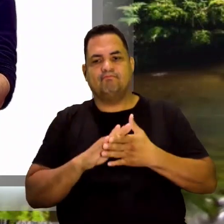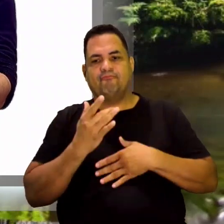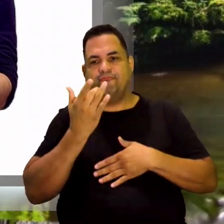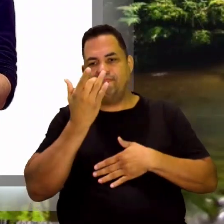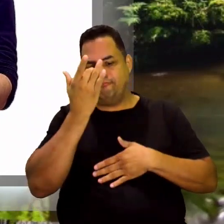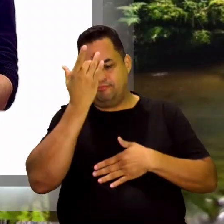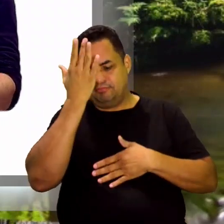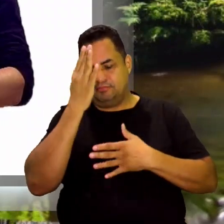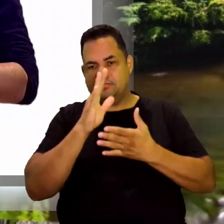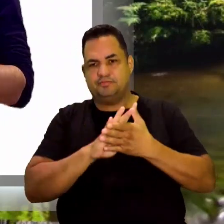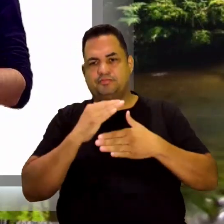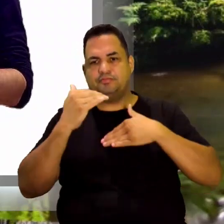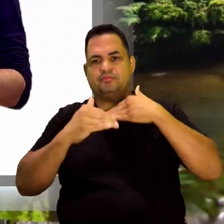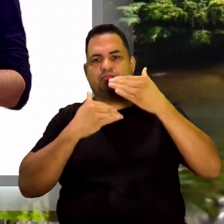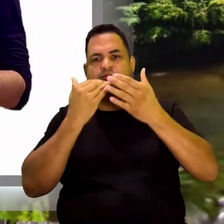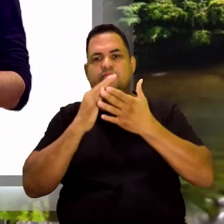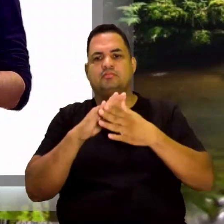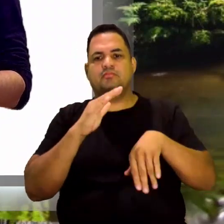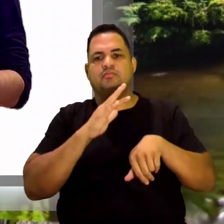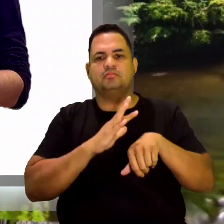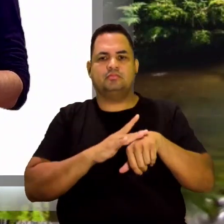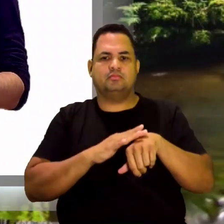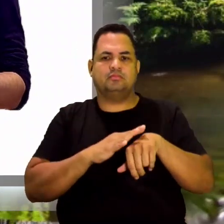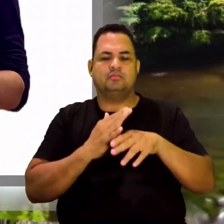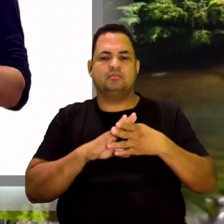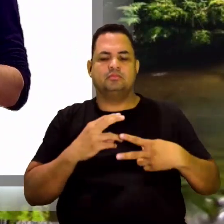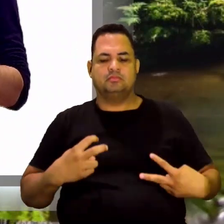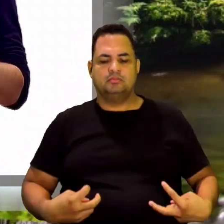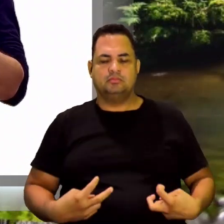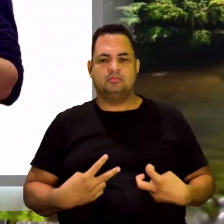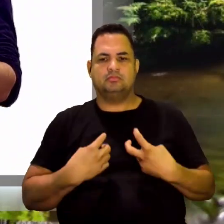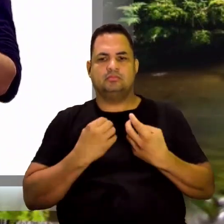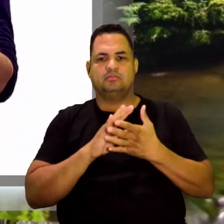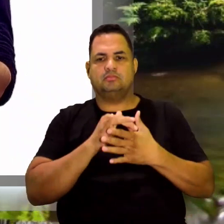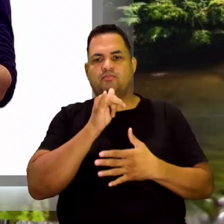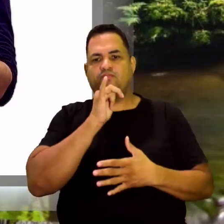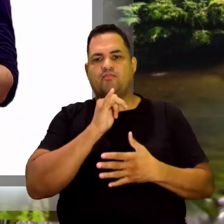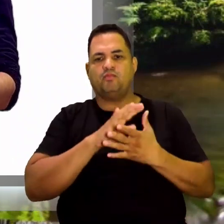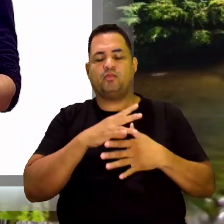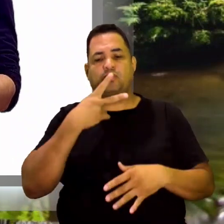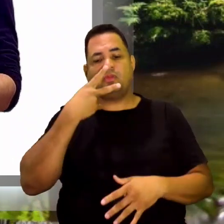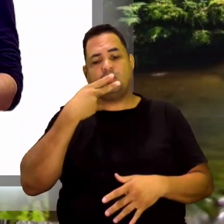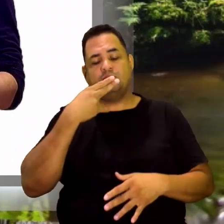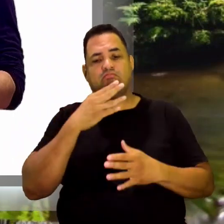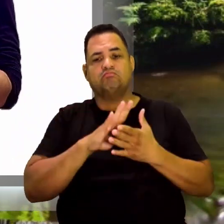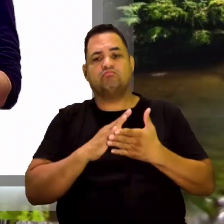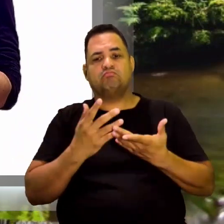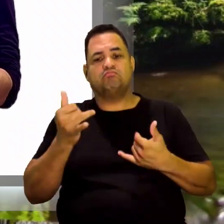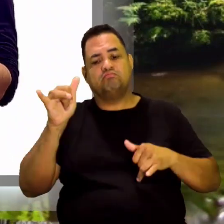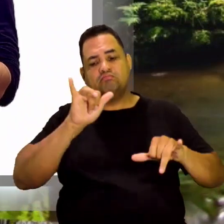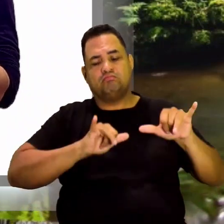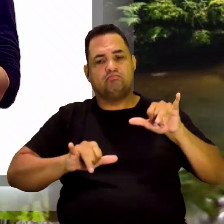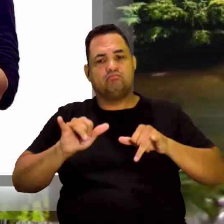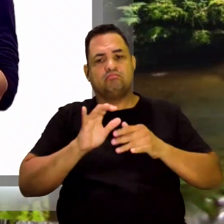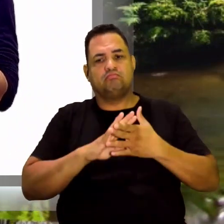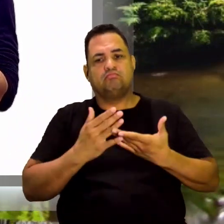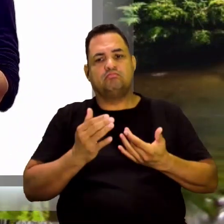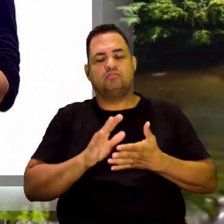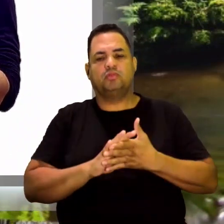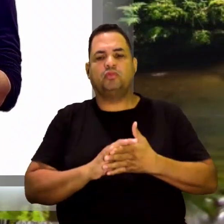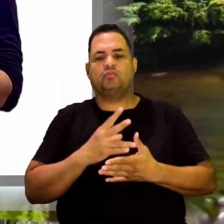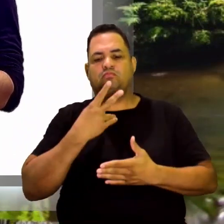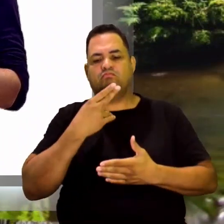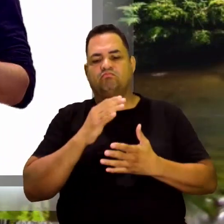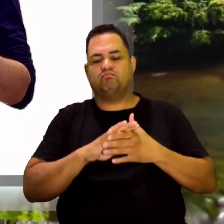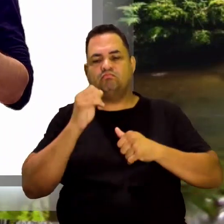o desencadeamento de determinados cânceres, né? Como, por exemplo, o fumo, o tabagismo, ele é química. O fumo